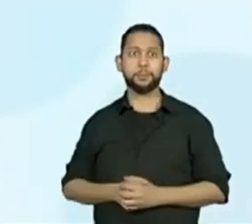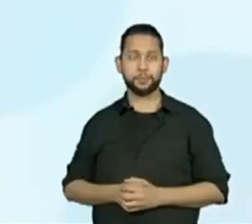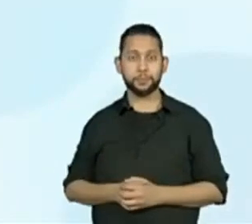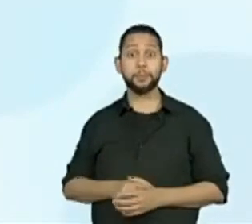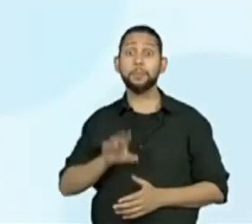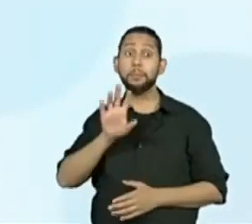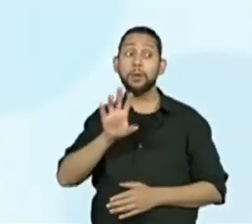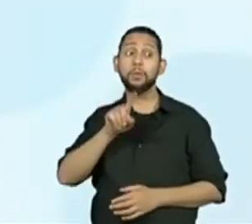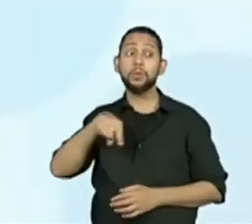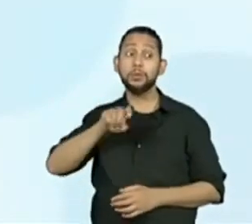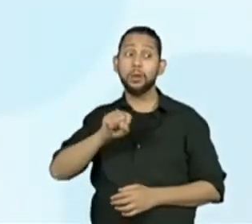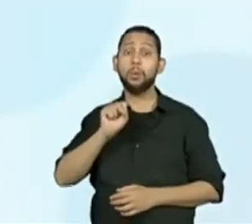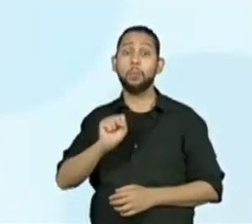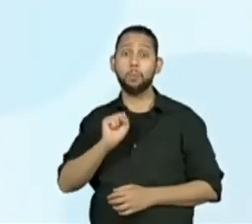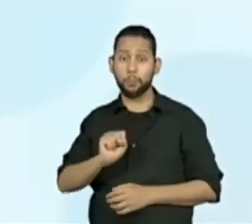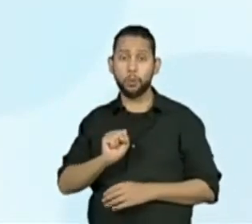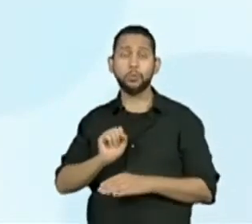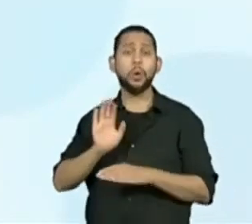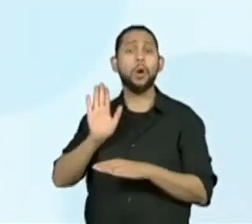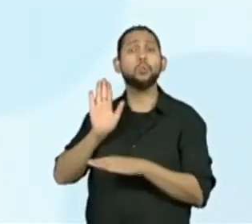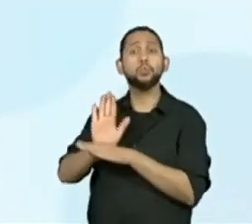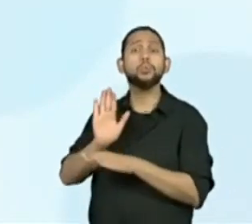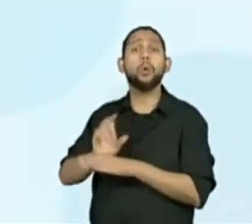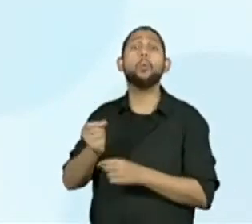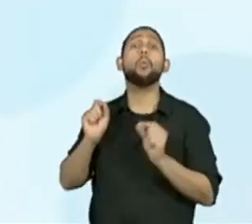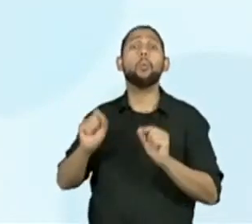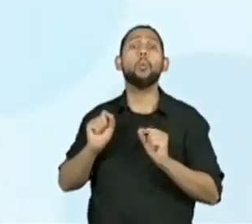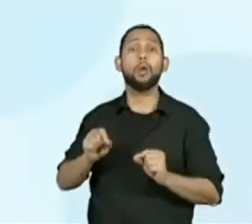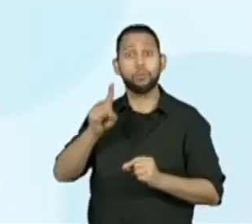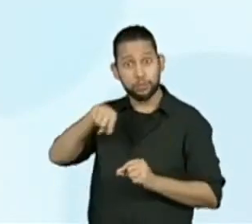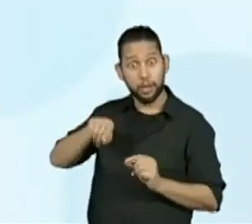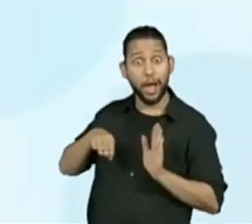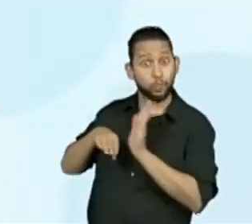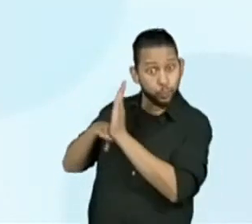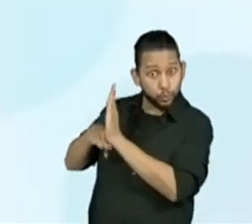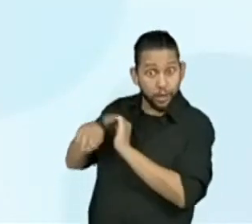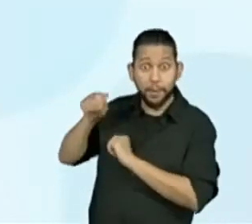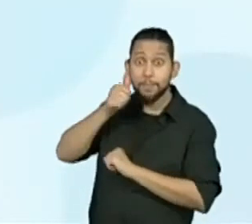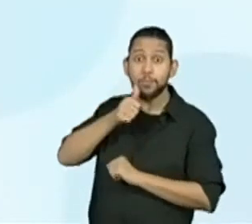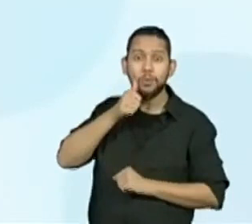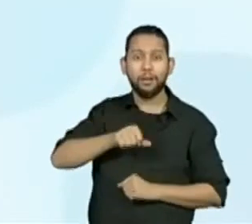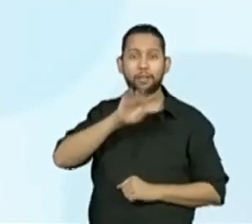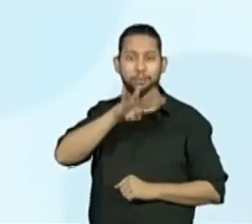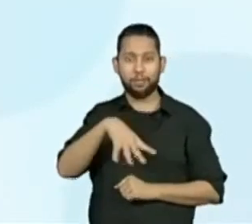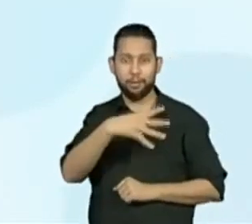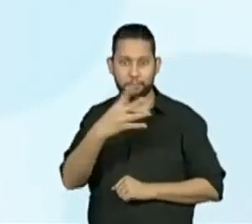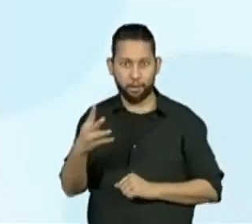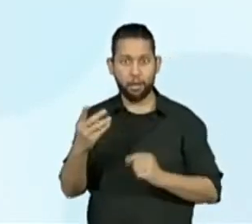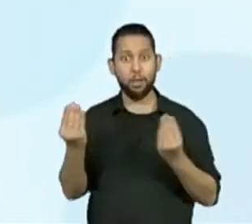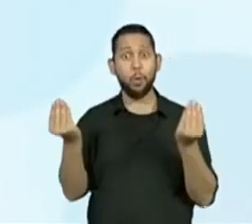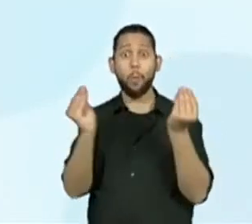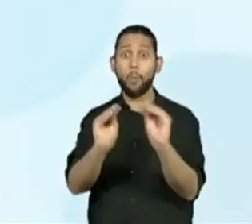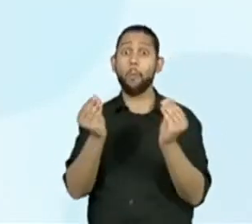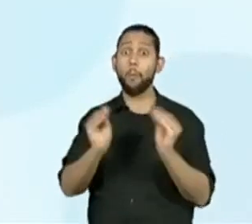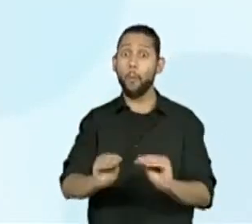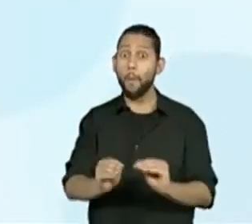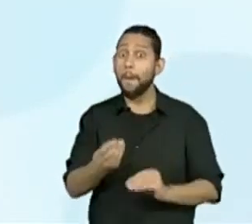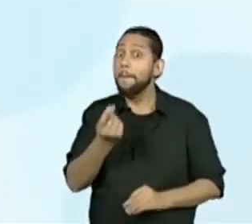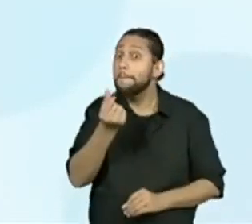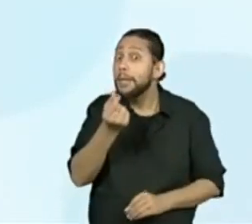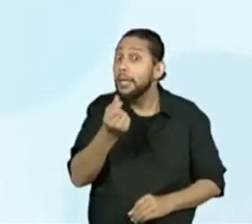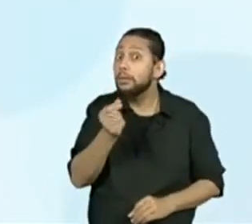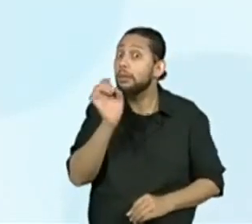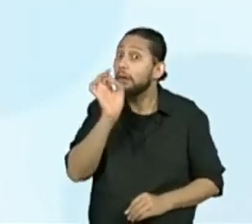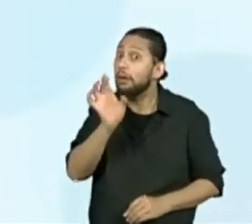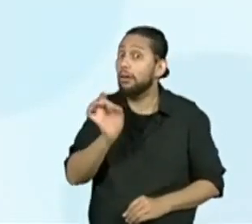ajude a a preencher a tabela a seguir para que os clientes saibam o valor de